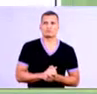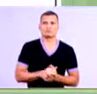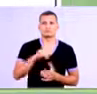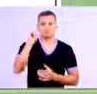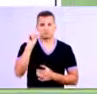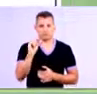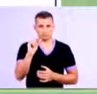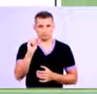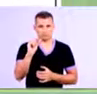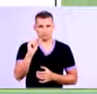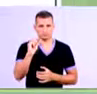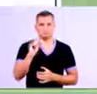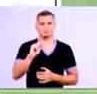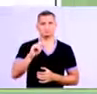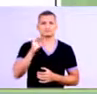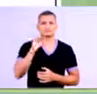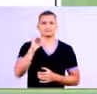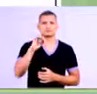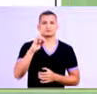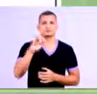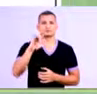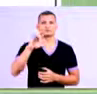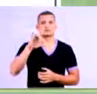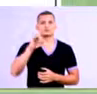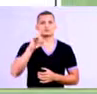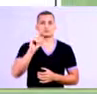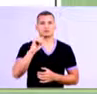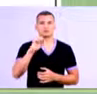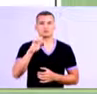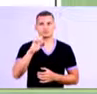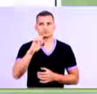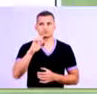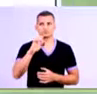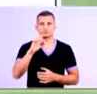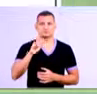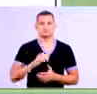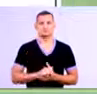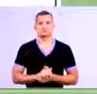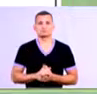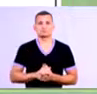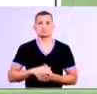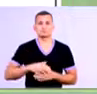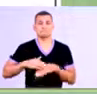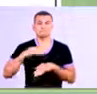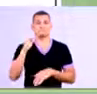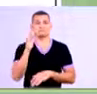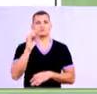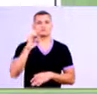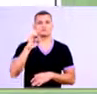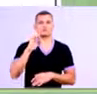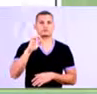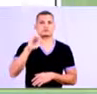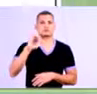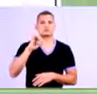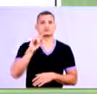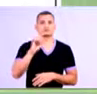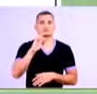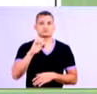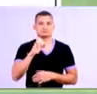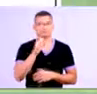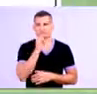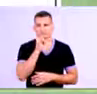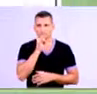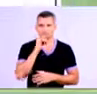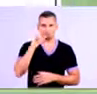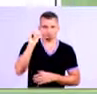de alta fidelidade. Todos têm vantagens e desvantagens. Então, por exemplo, nos protótipos de